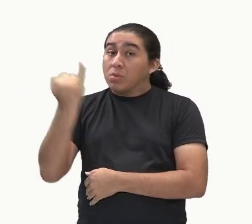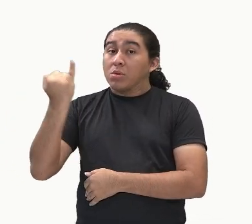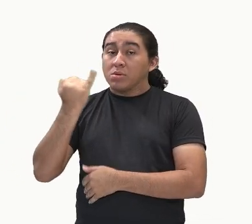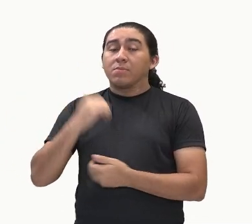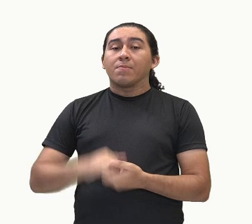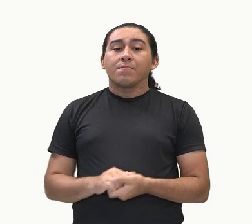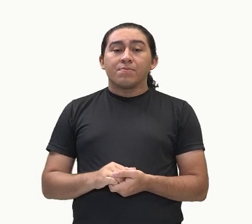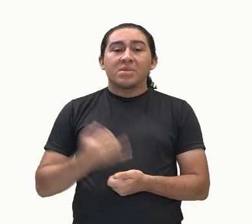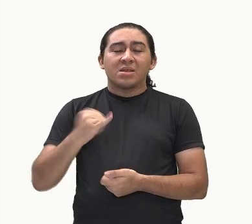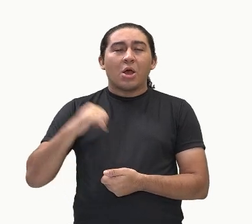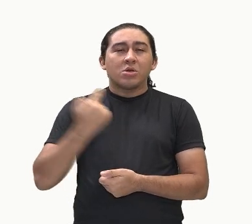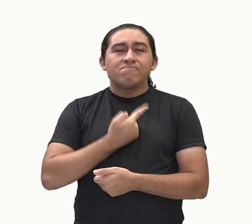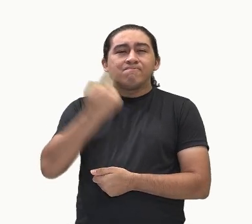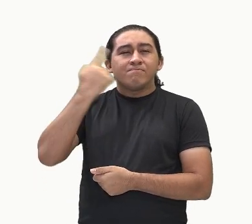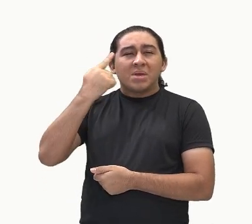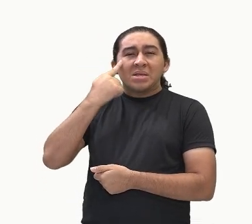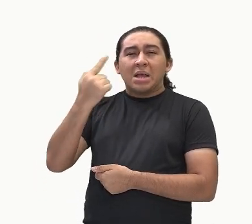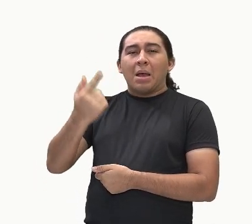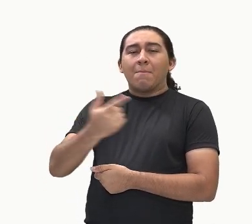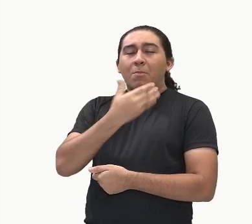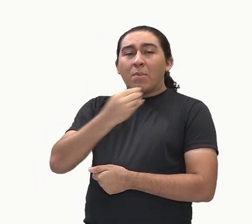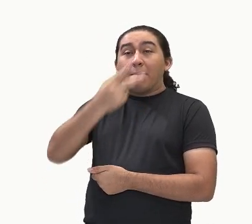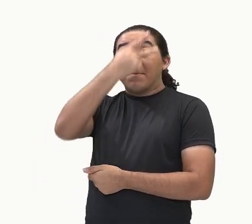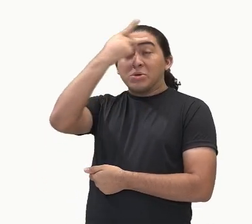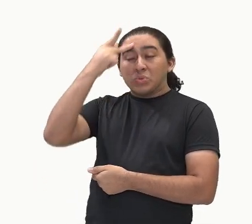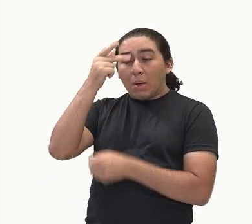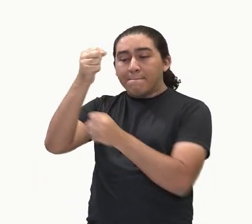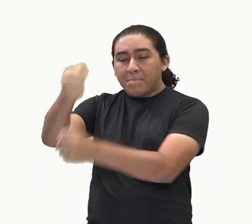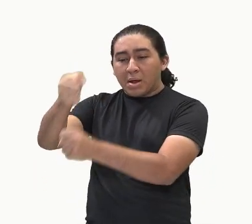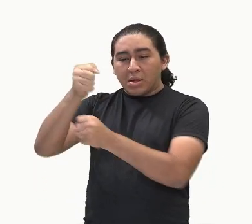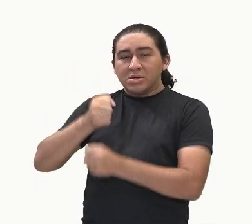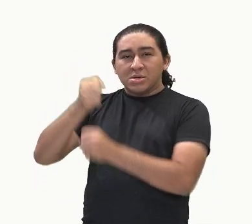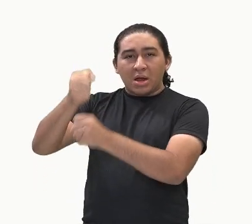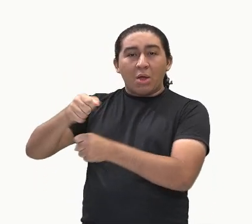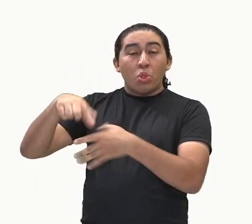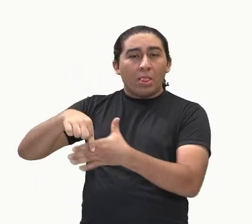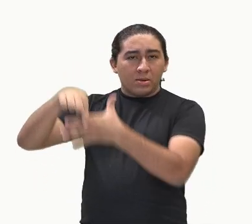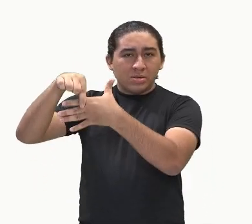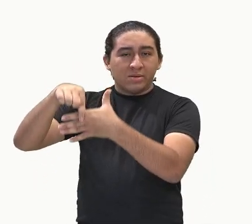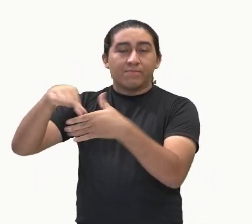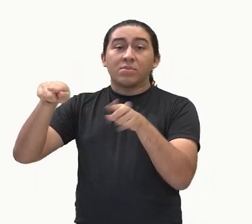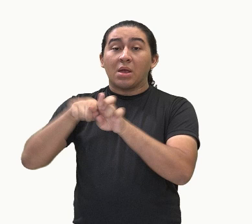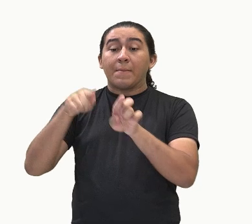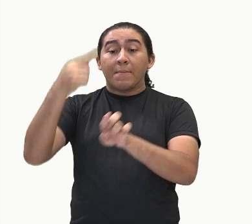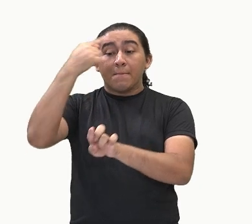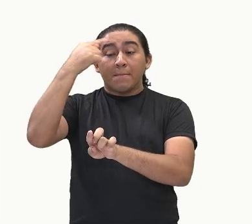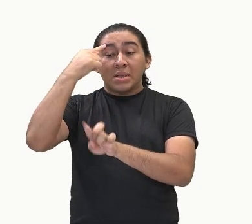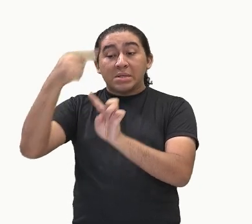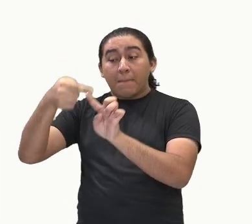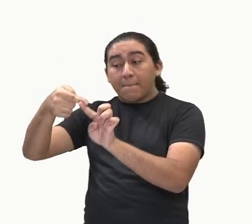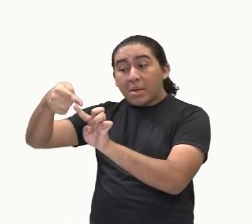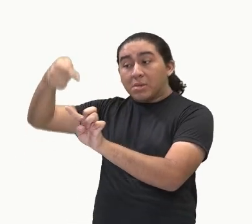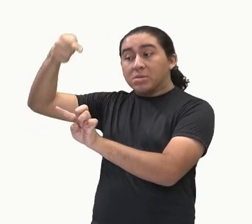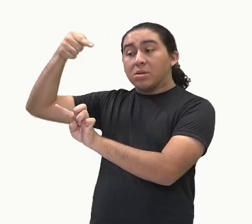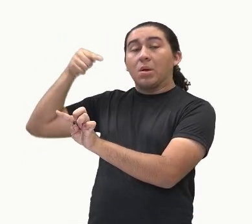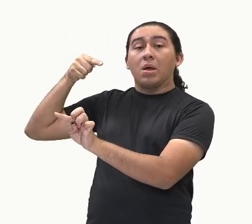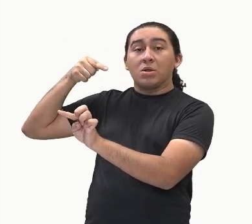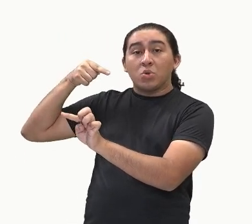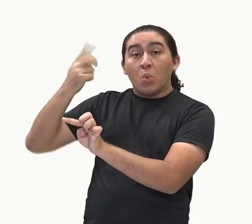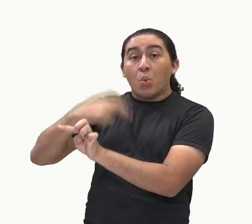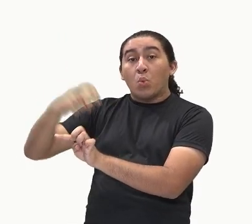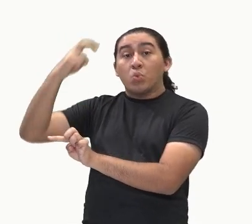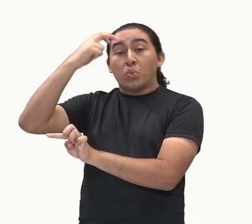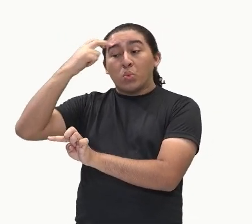representação do pajé, trazemos esse olhar também dos nossos ancestrais, esse conhecimento que é passado